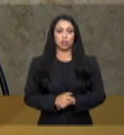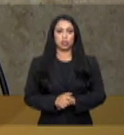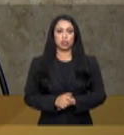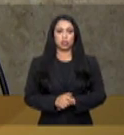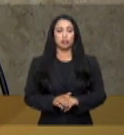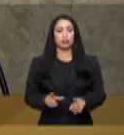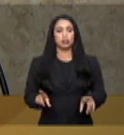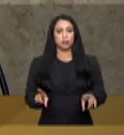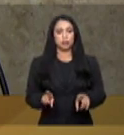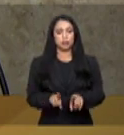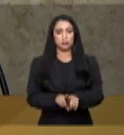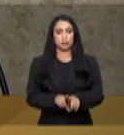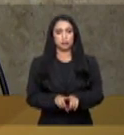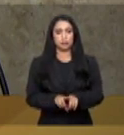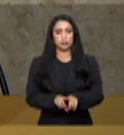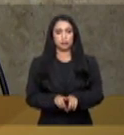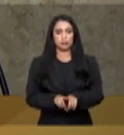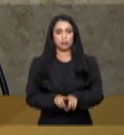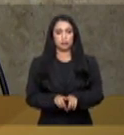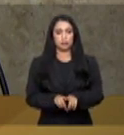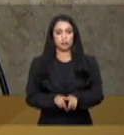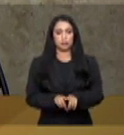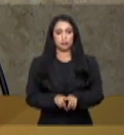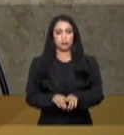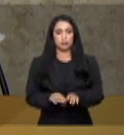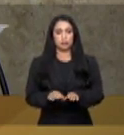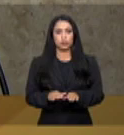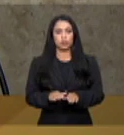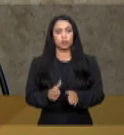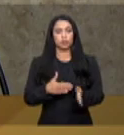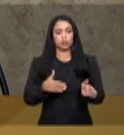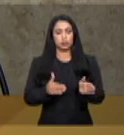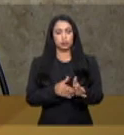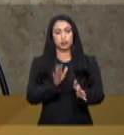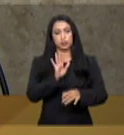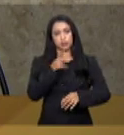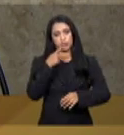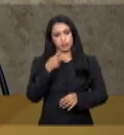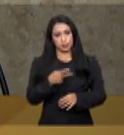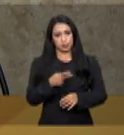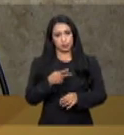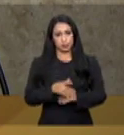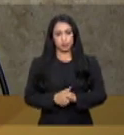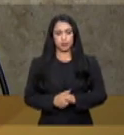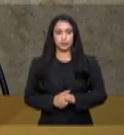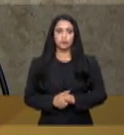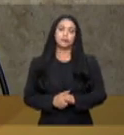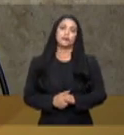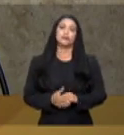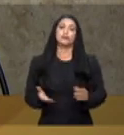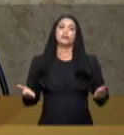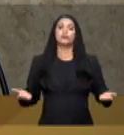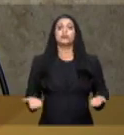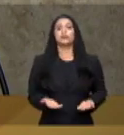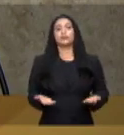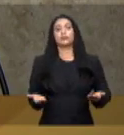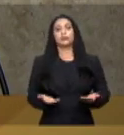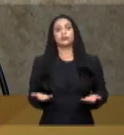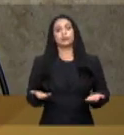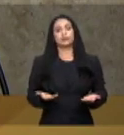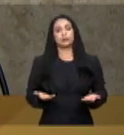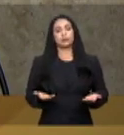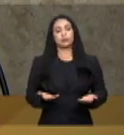além dos integrantes aqui já mencionados. Então, eu passo a palavra à Sua